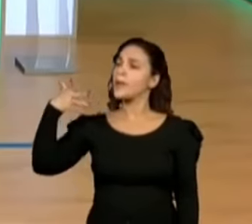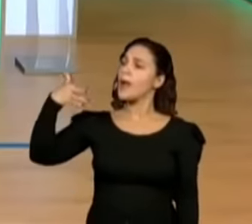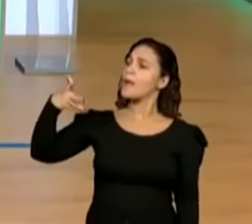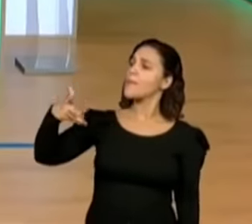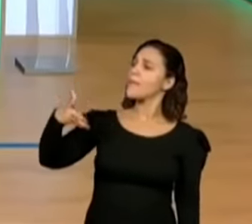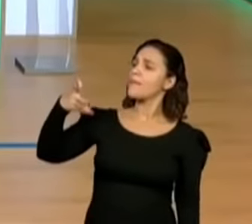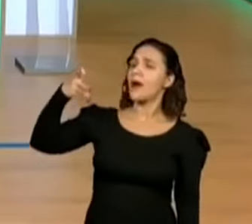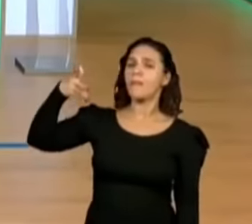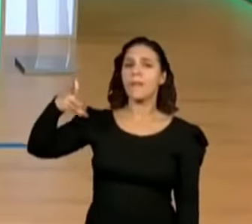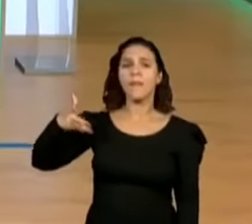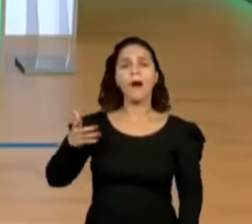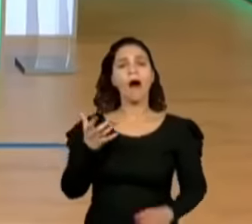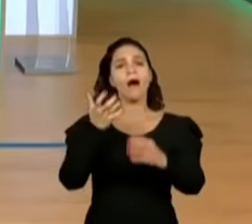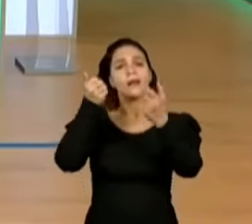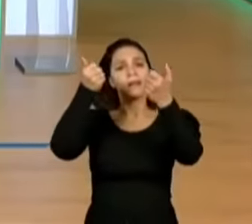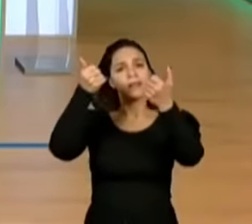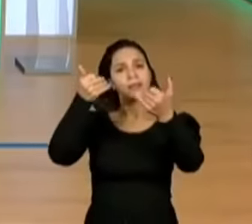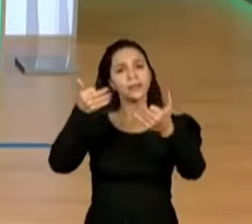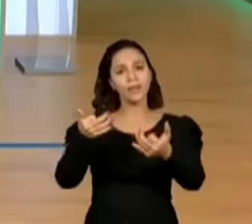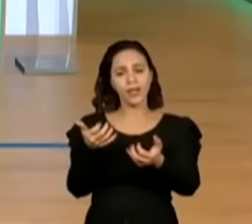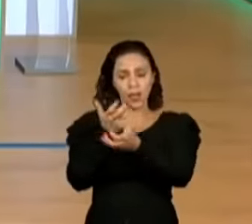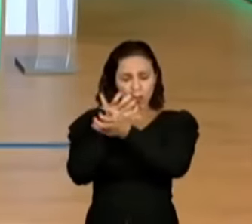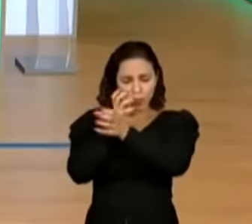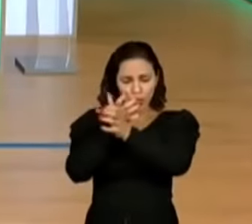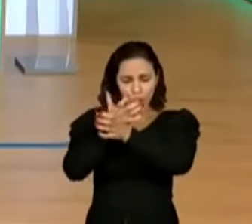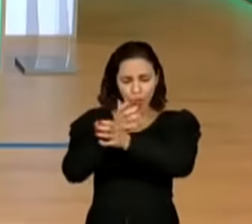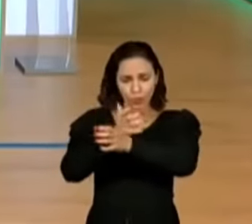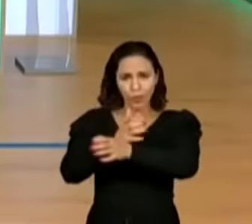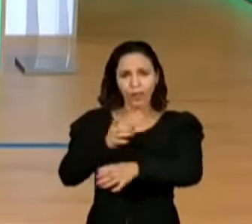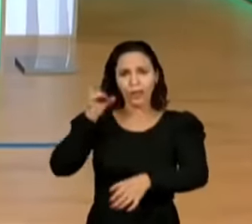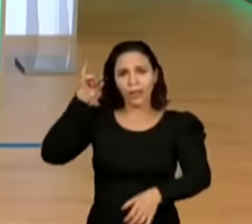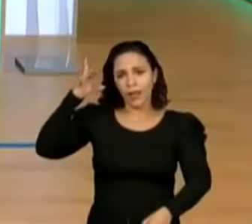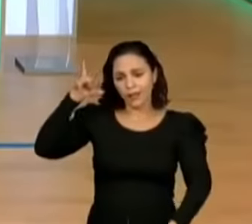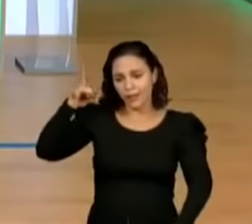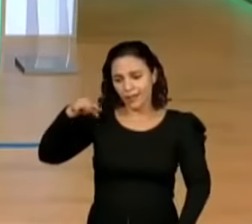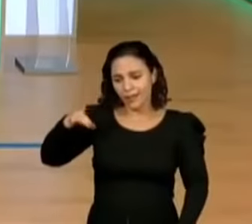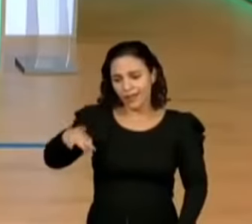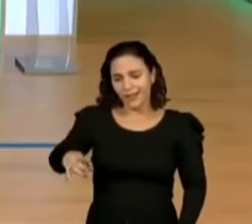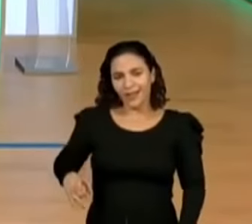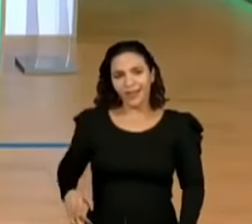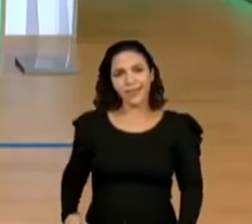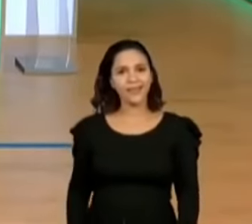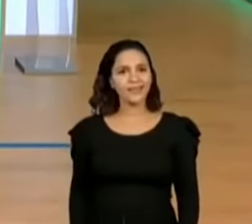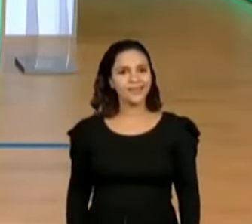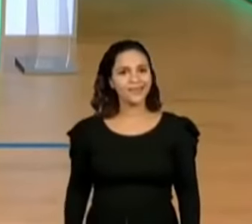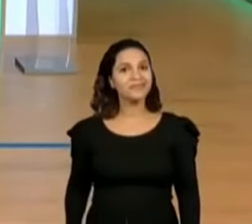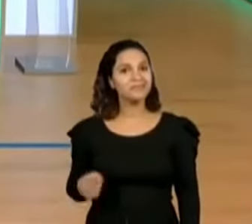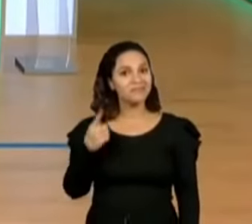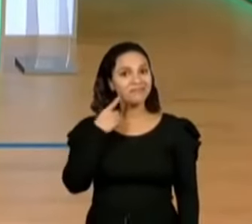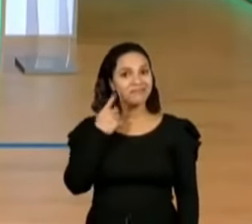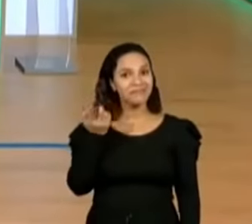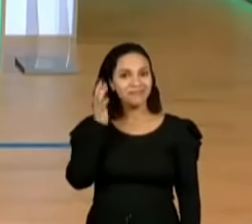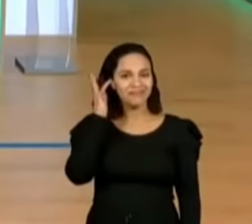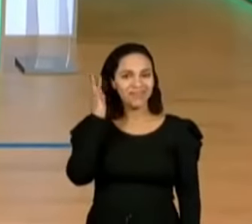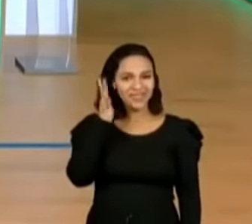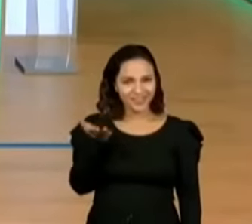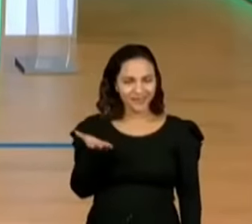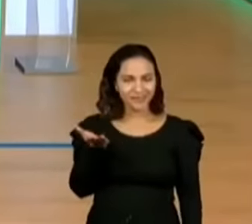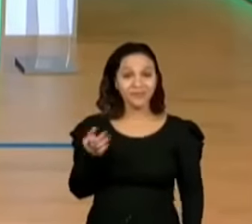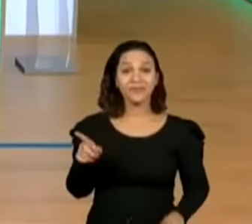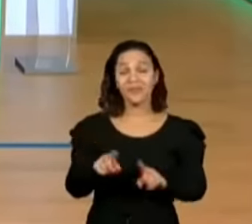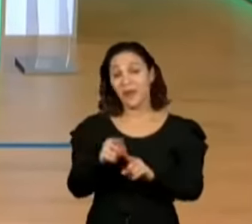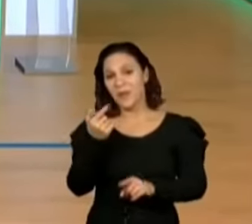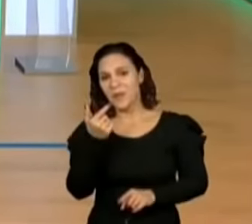explicar, osso por osso. Olha só a brincadeira nesse texto. E o texto segue com